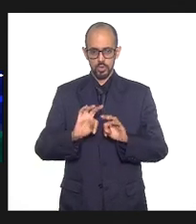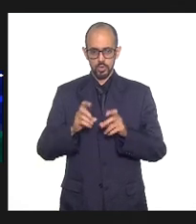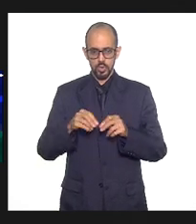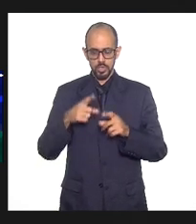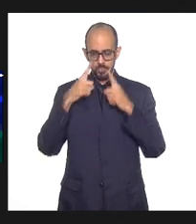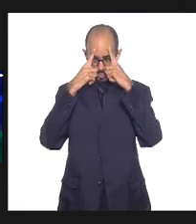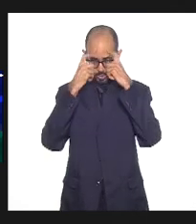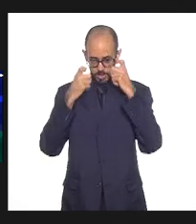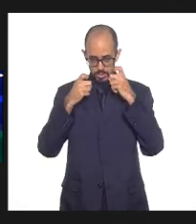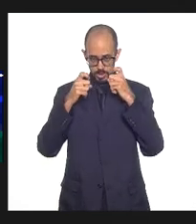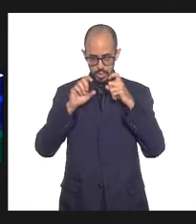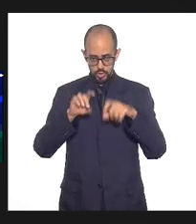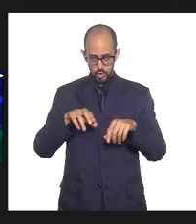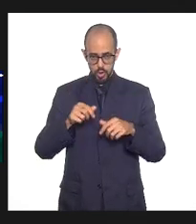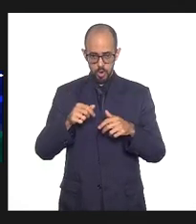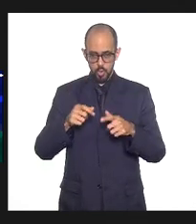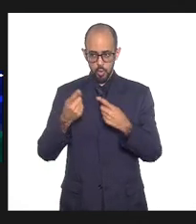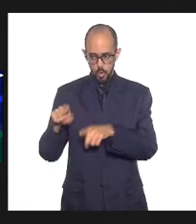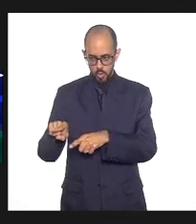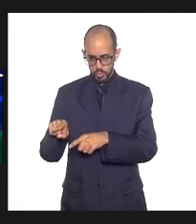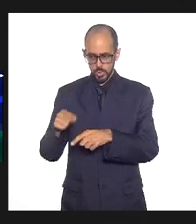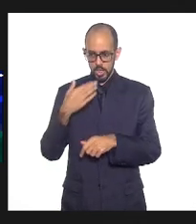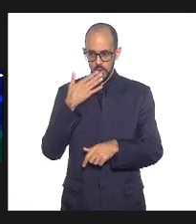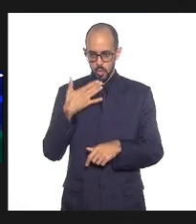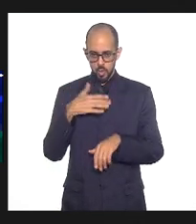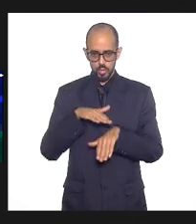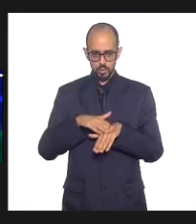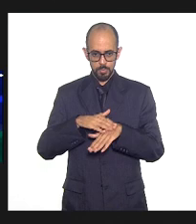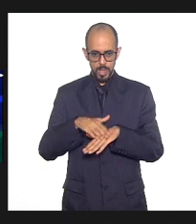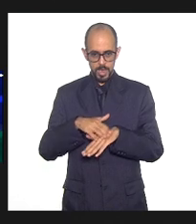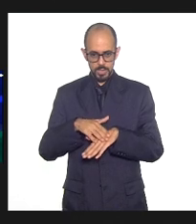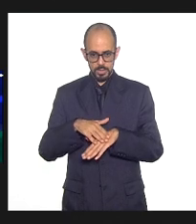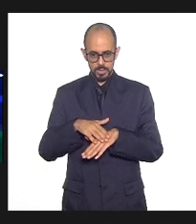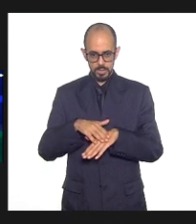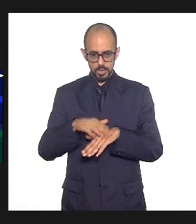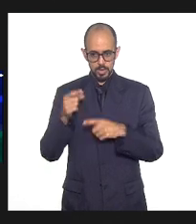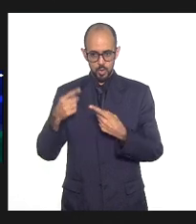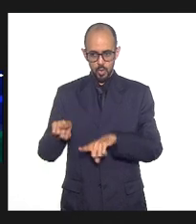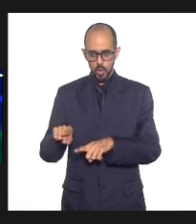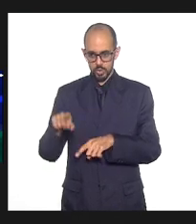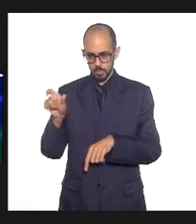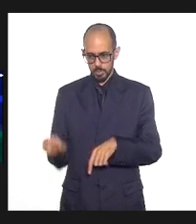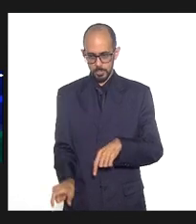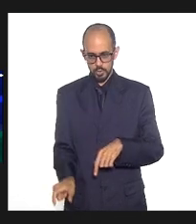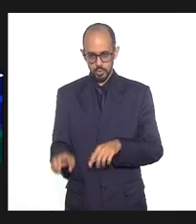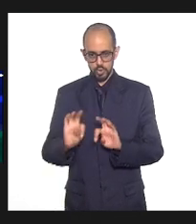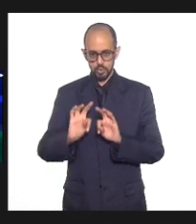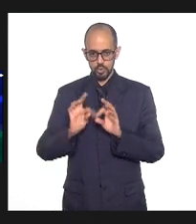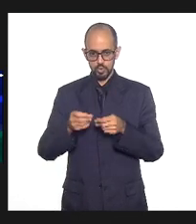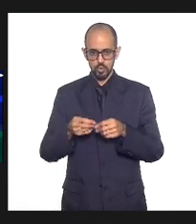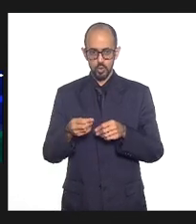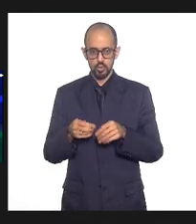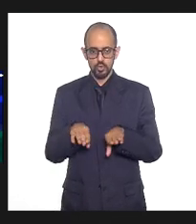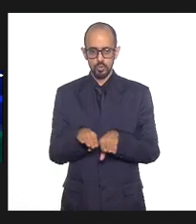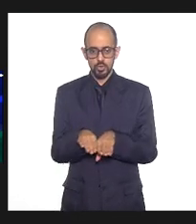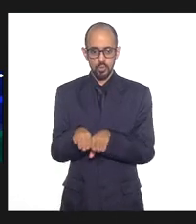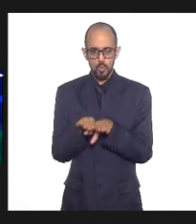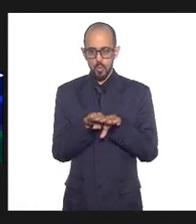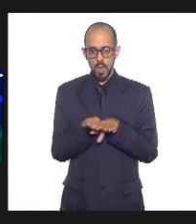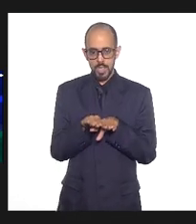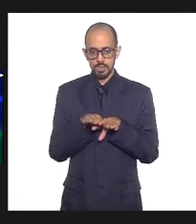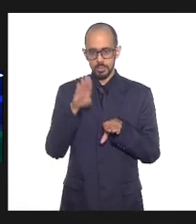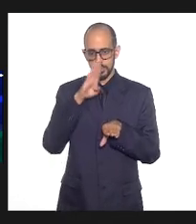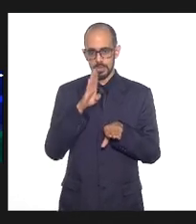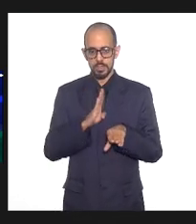um tipo de cor de pele? É só contra um tipo de pessoa? Somos todos iguais, somos todos brasileiros. Um projeto